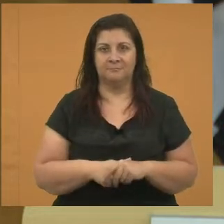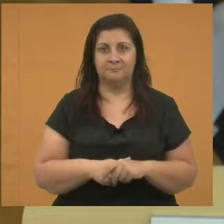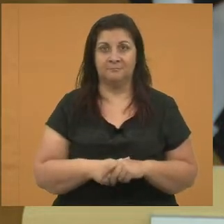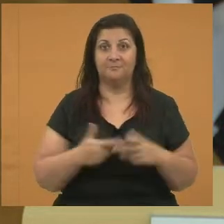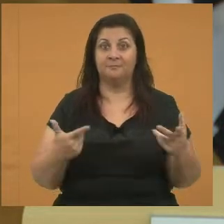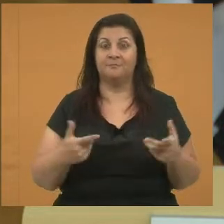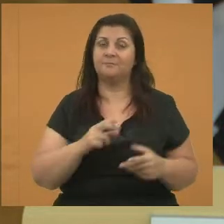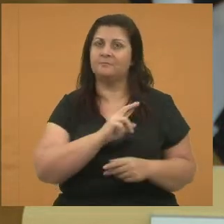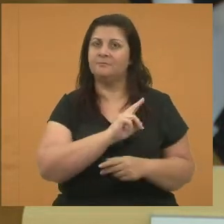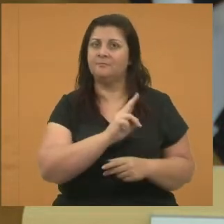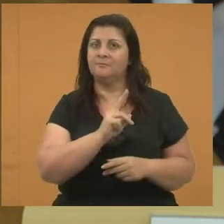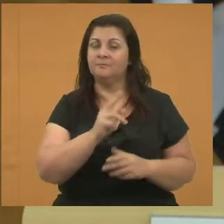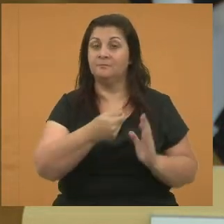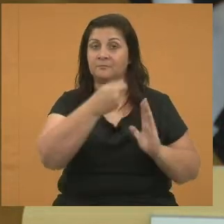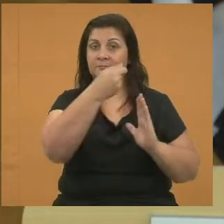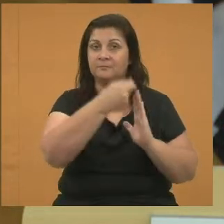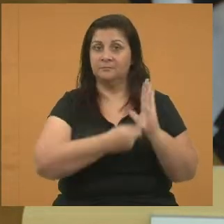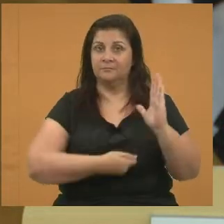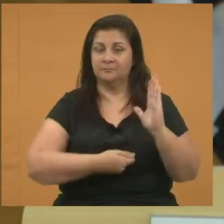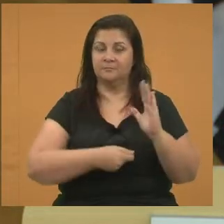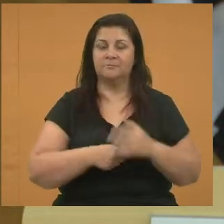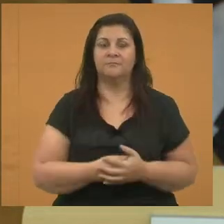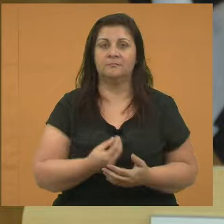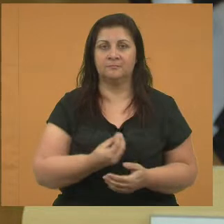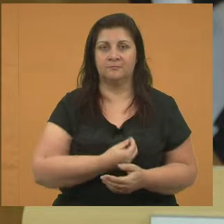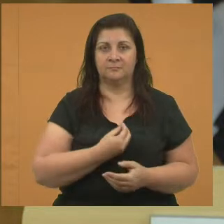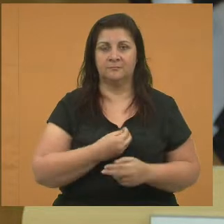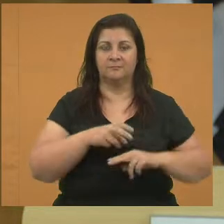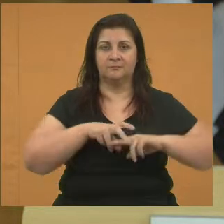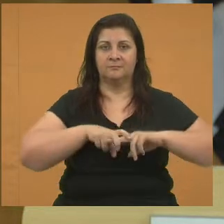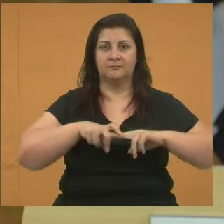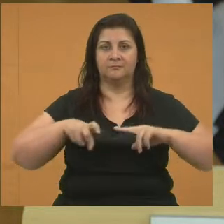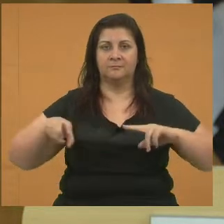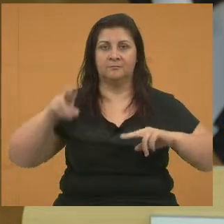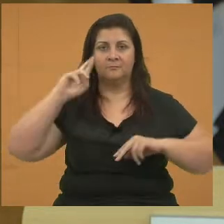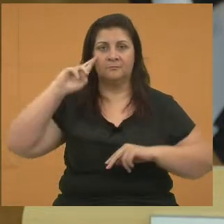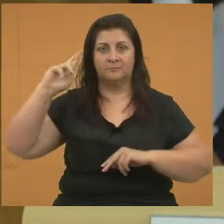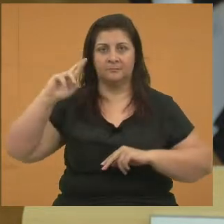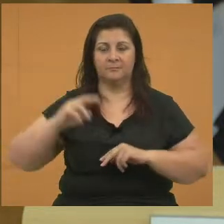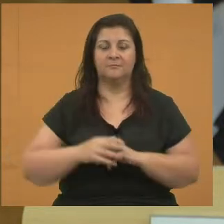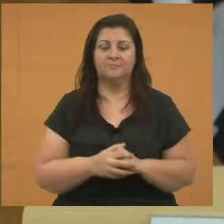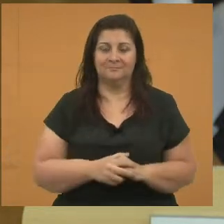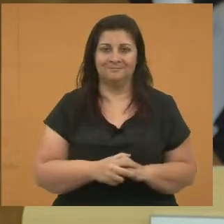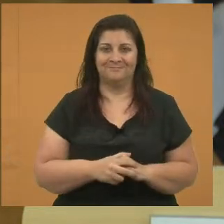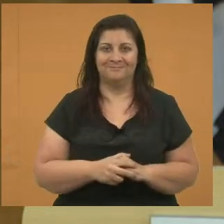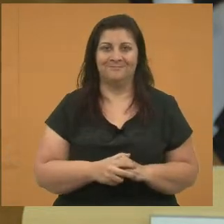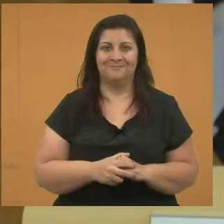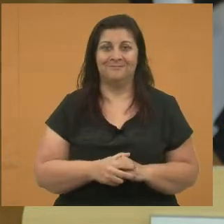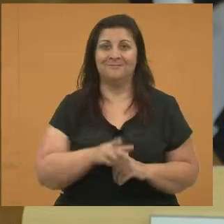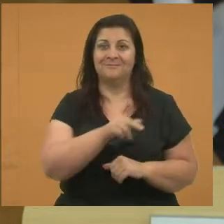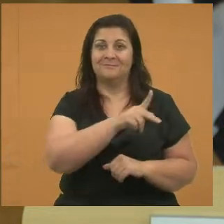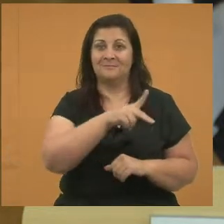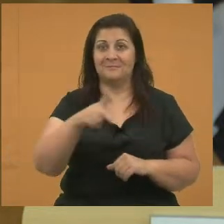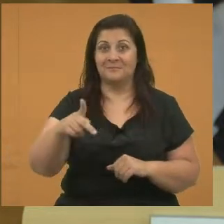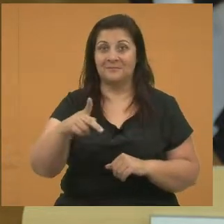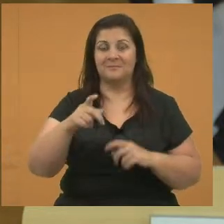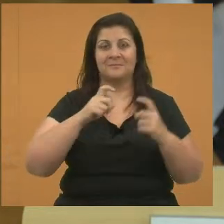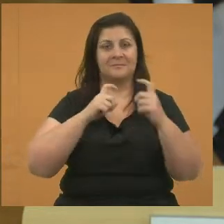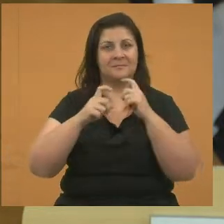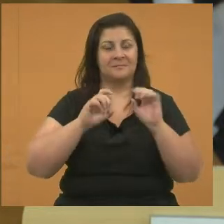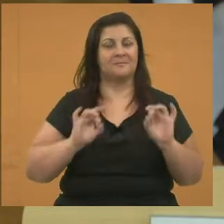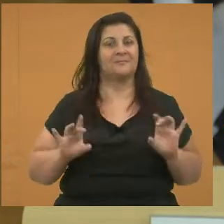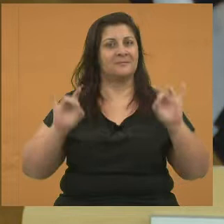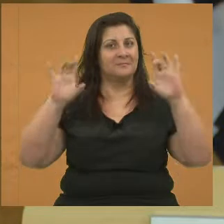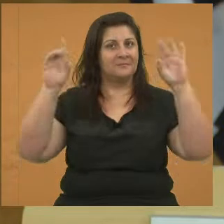Vamos nominar as autoridades que compõem a mesa diretora dos trabalhos. Preside esta sessão solene a